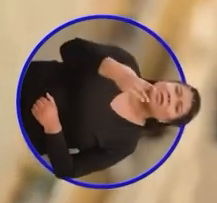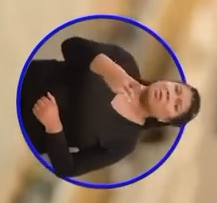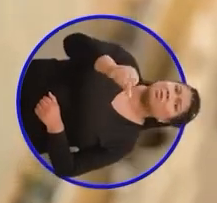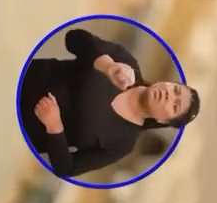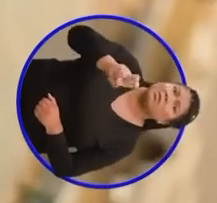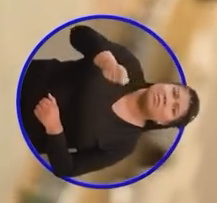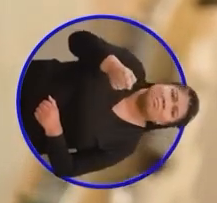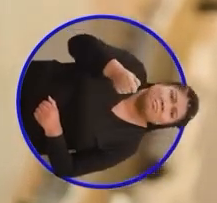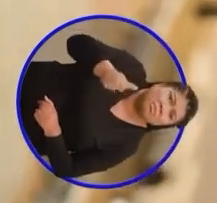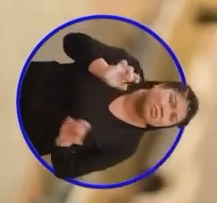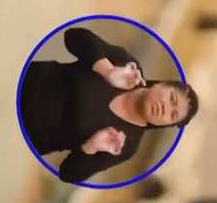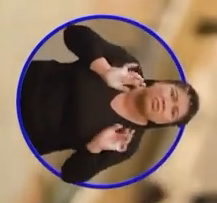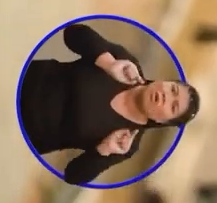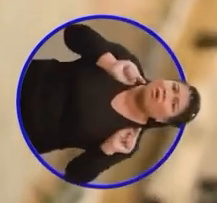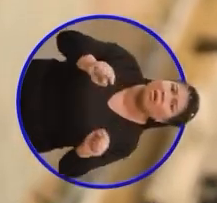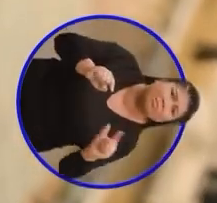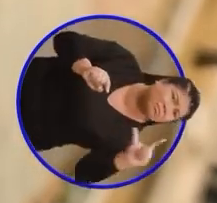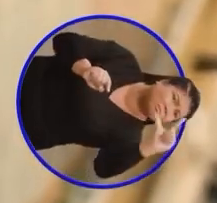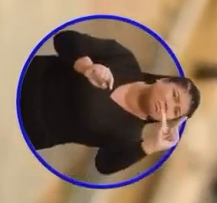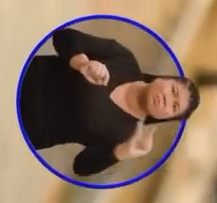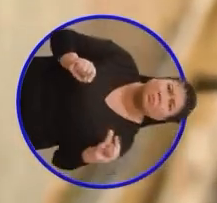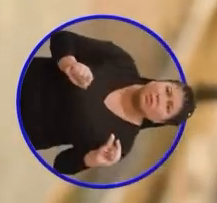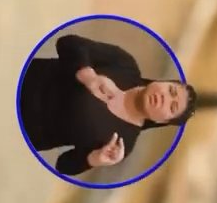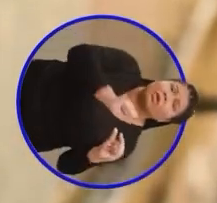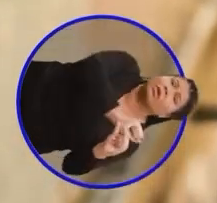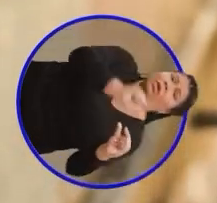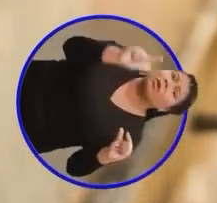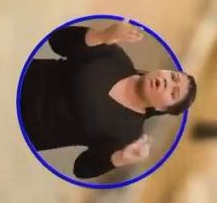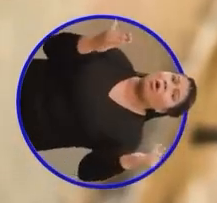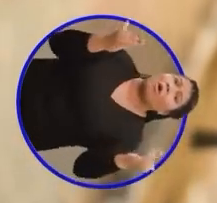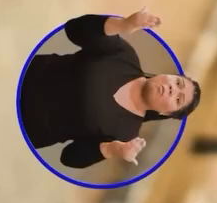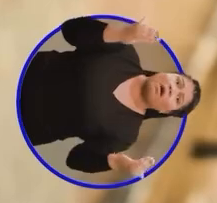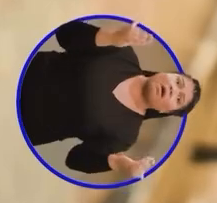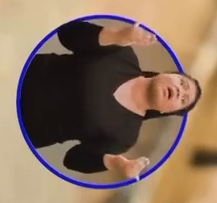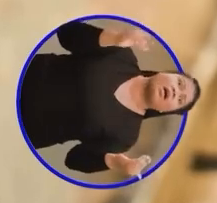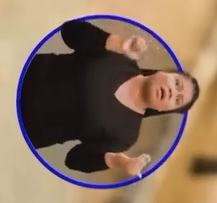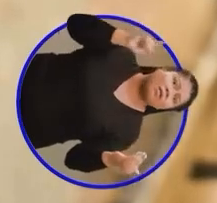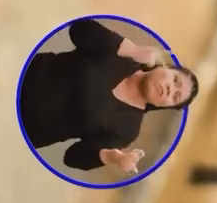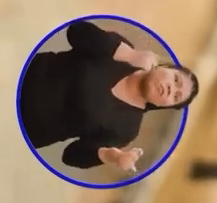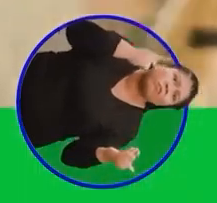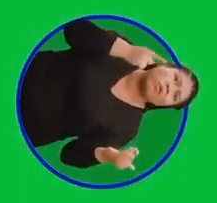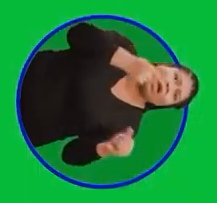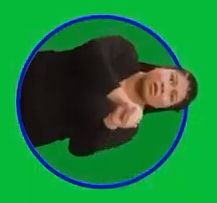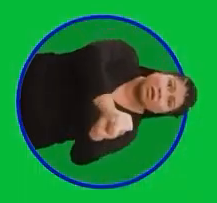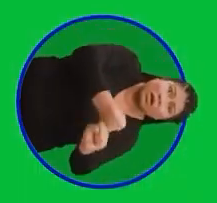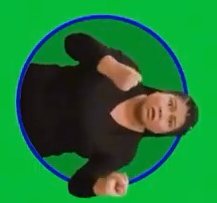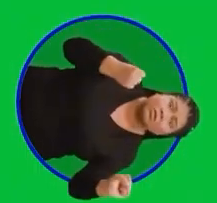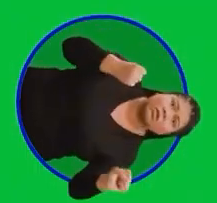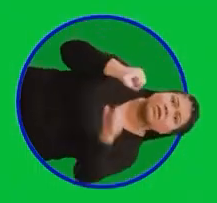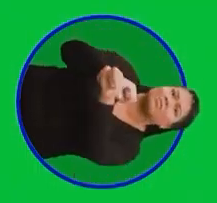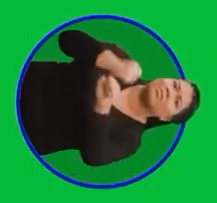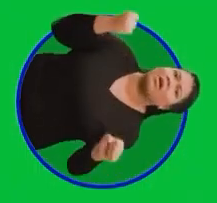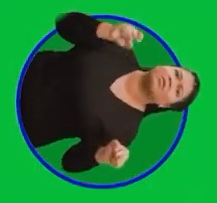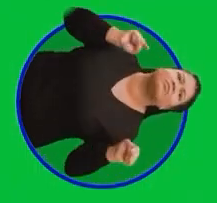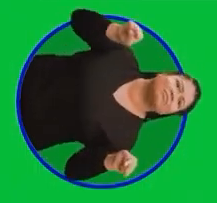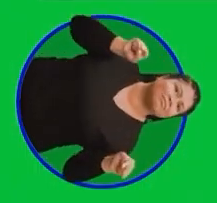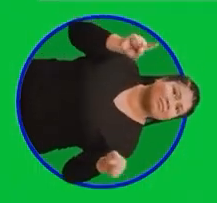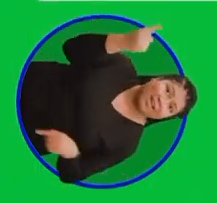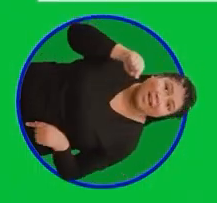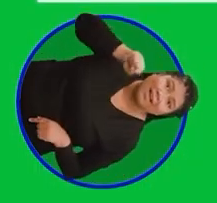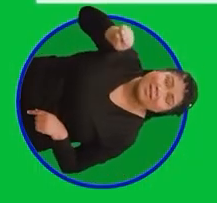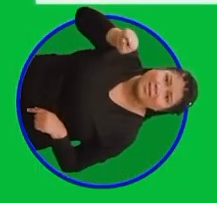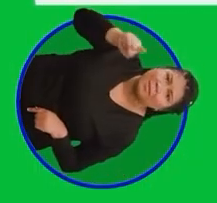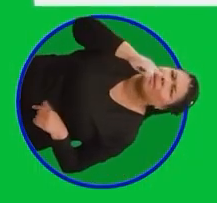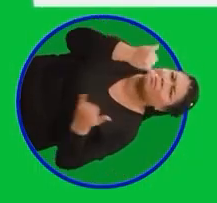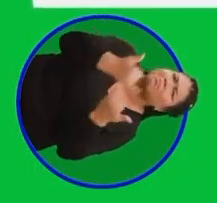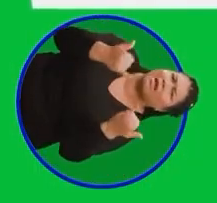apenas 385 guardas municipais. Um número muito pequeno para uma cidade tão grande. Para que você tenha uma ideia,